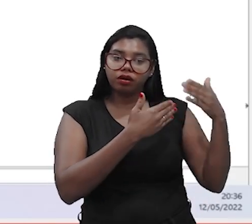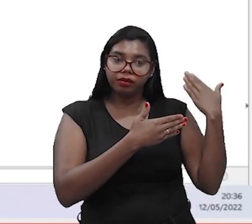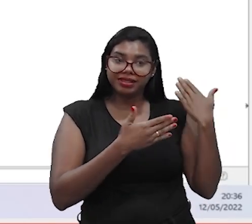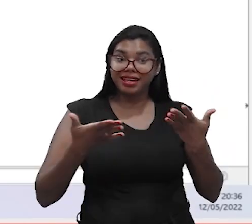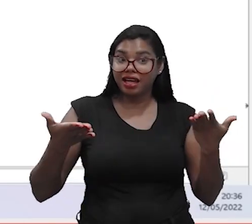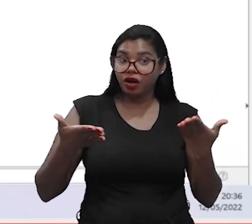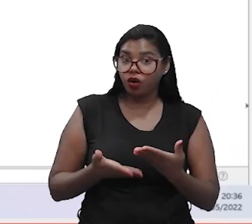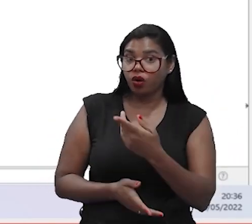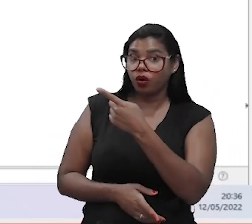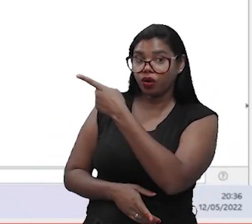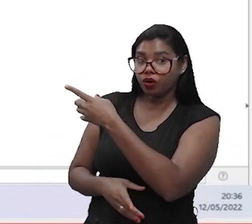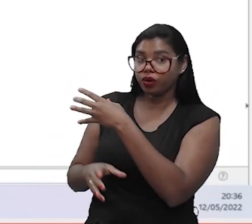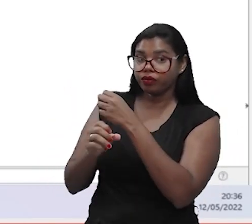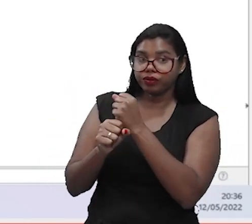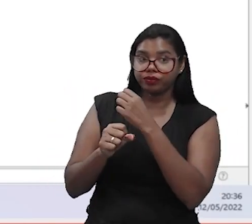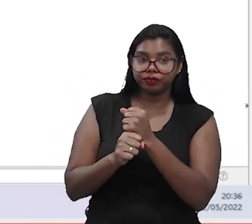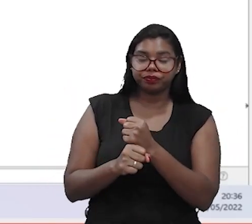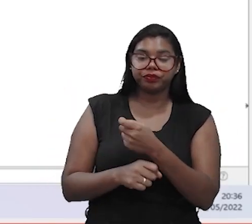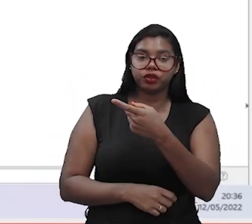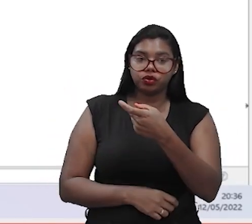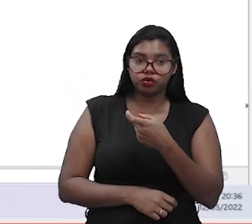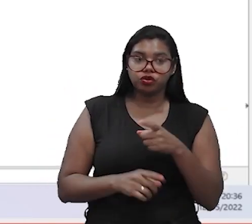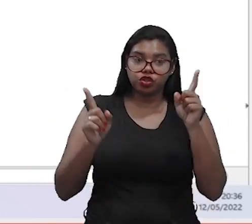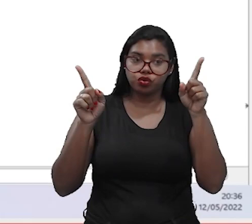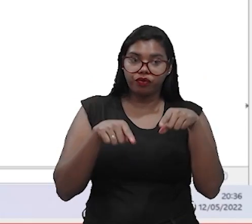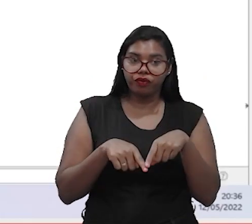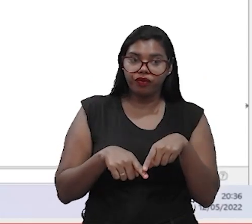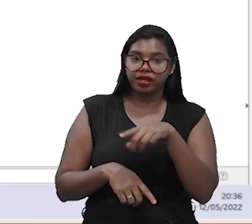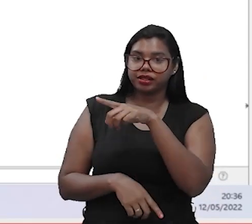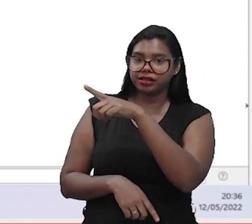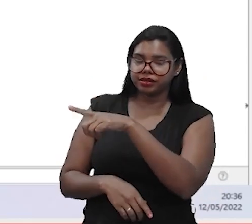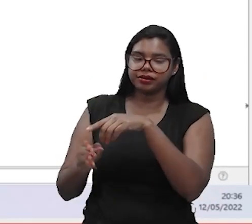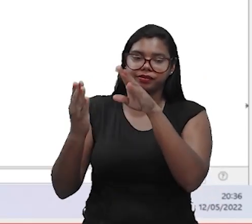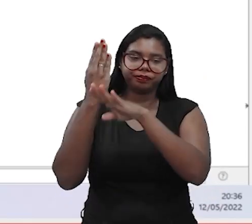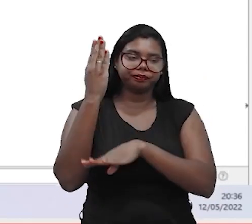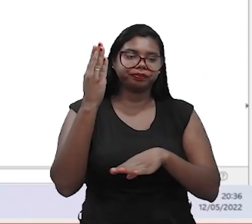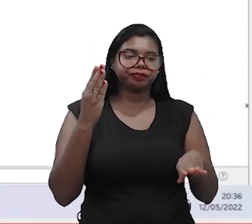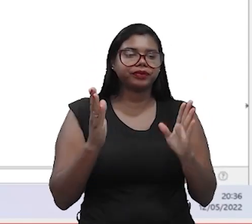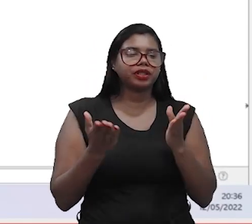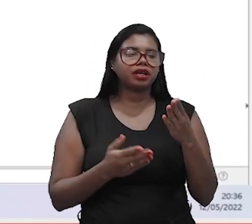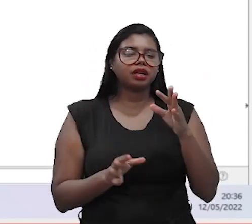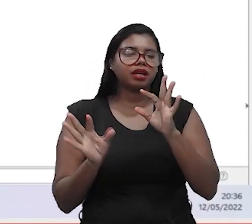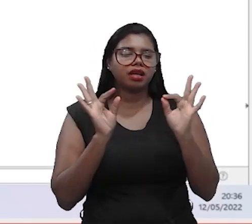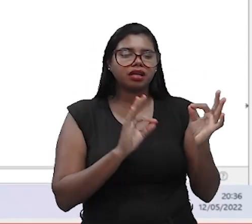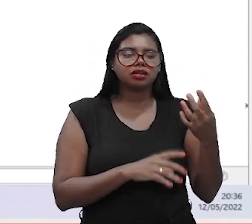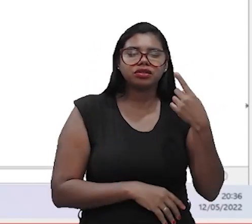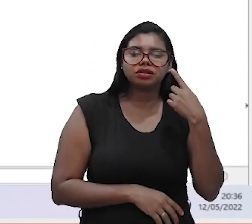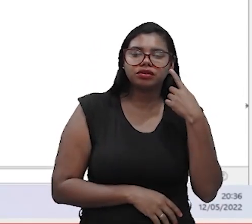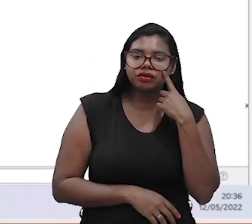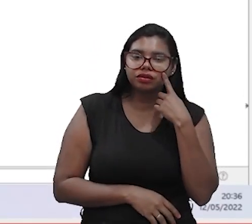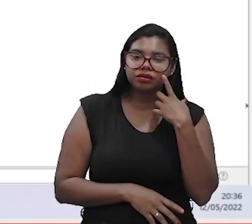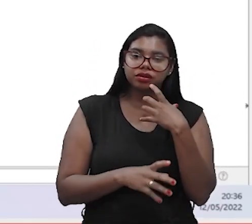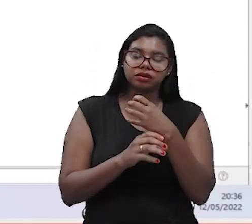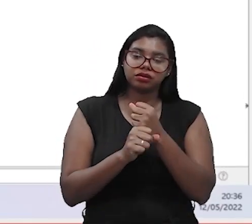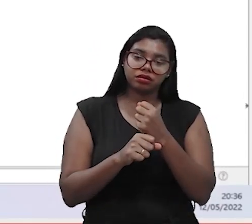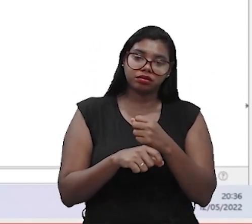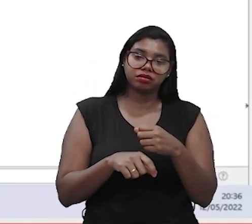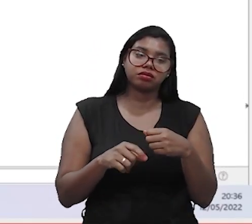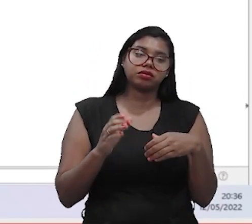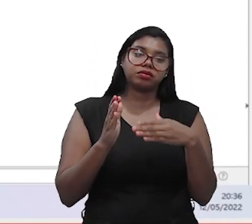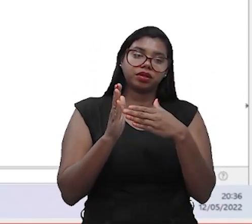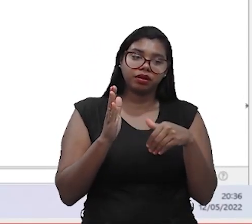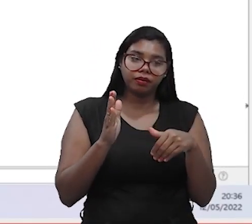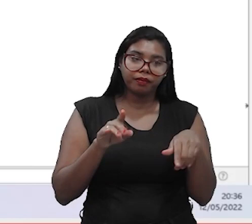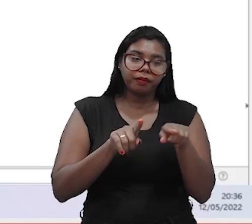galera, eu vou calcular exatamente o x do vértice. O x do vértice a gente já viu que pode ser calculado pela média